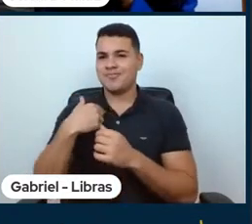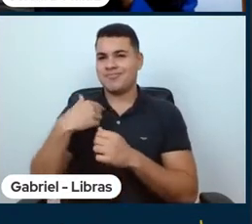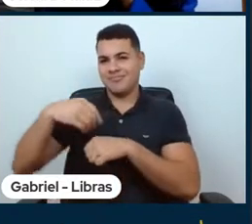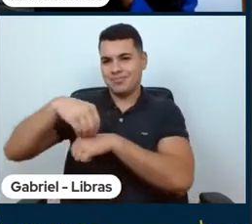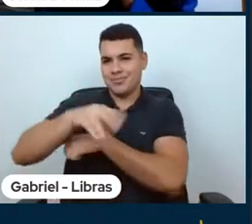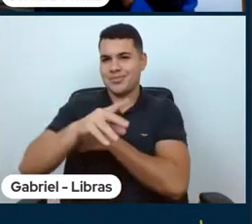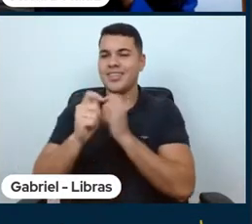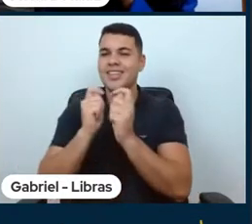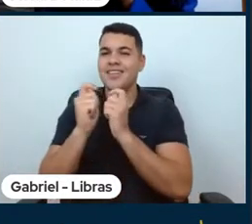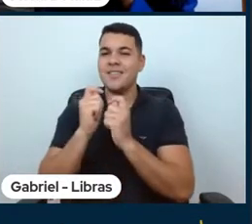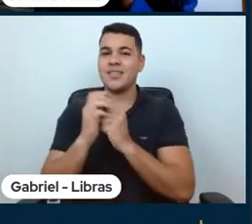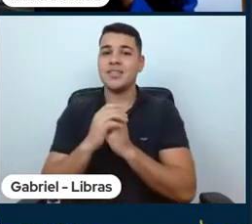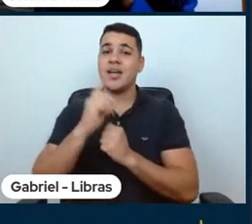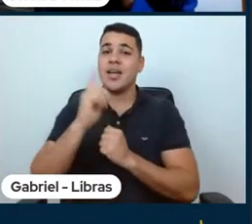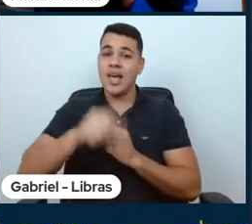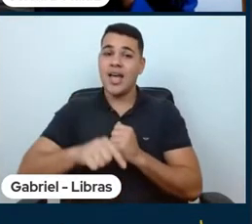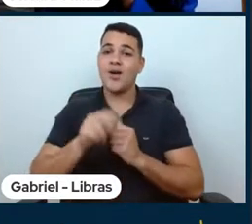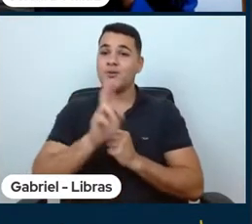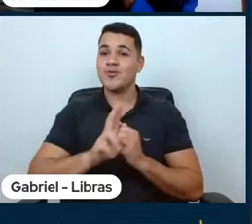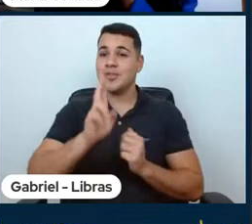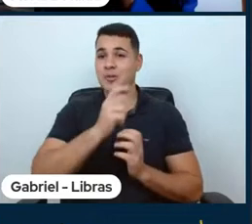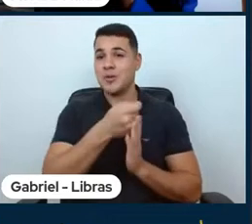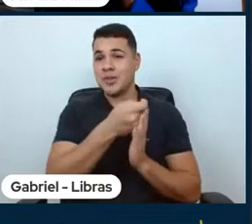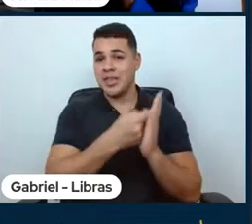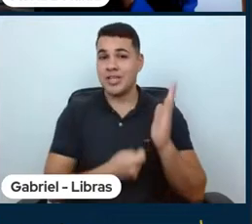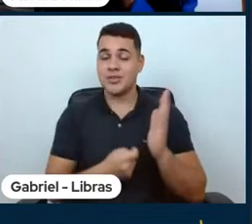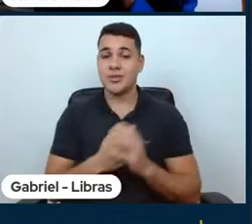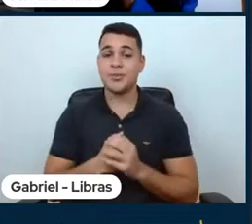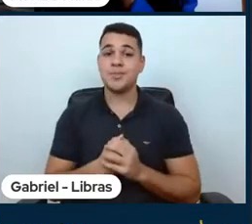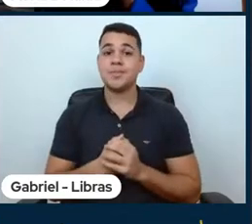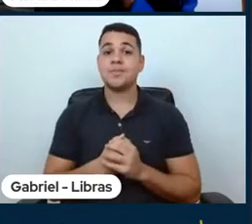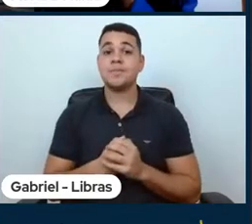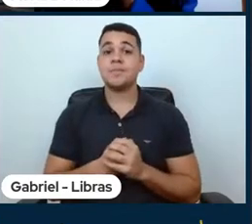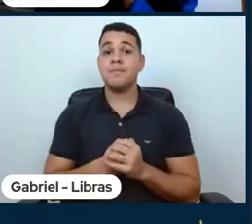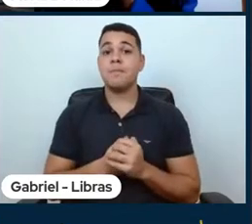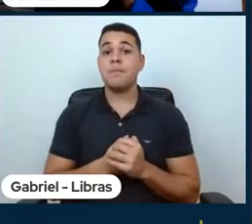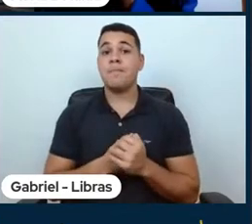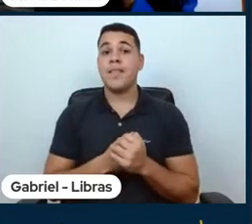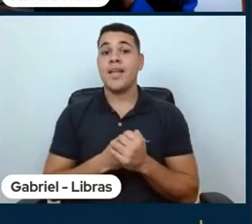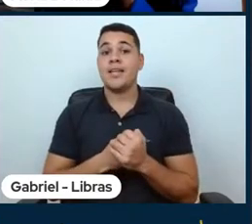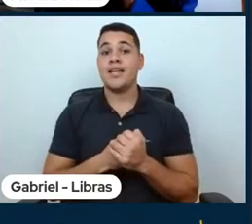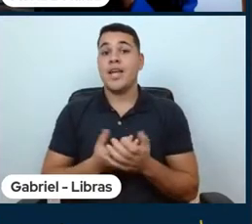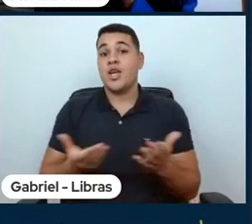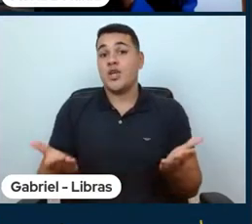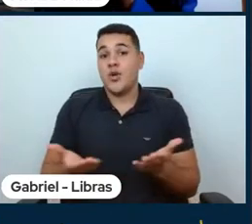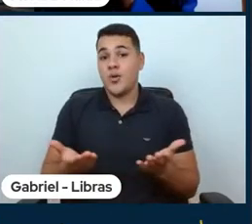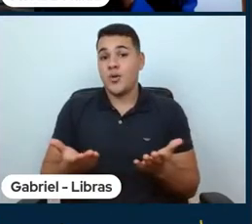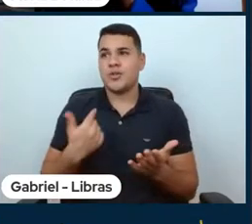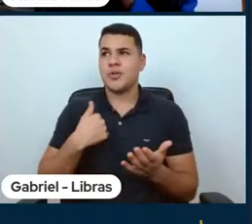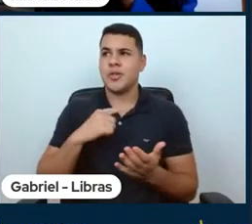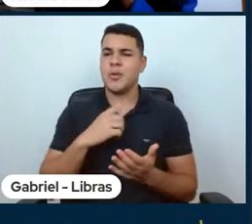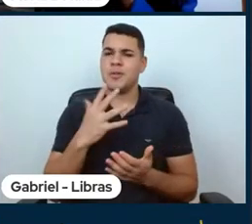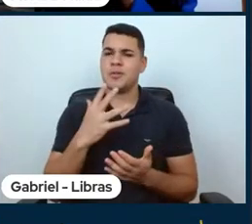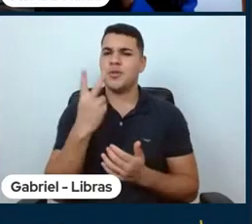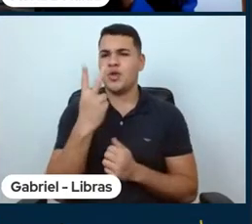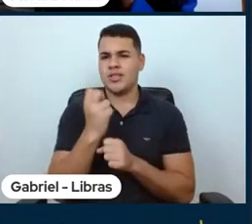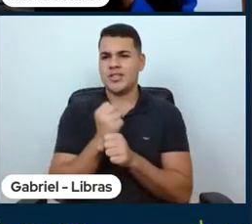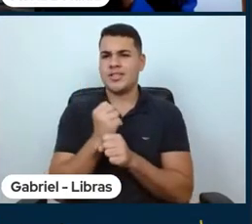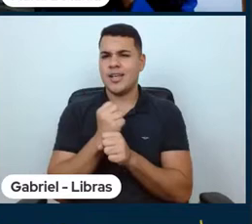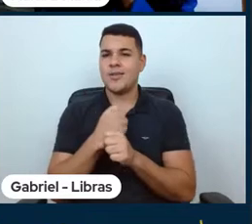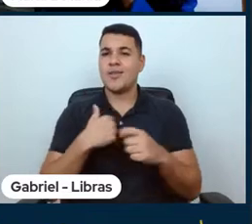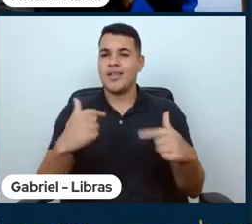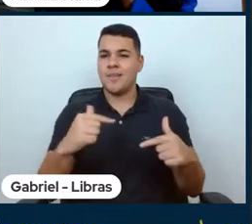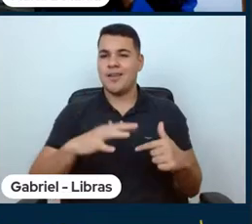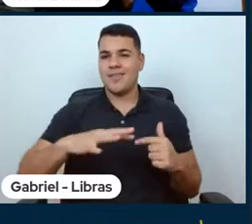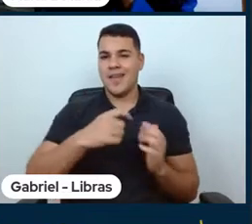foi realmente com texto. E hoje. Gente, sei lá, tô mais de 2 anos trabalhando com texto. Eu vejo que é